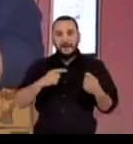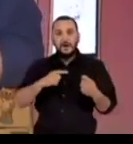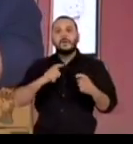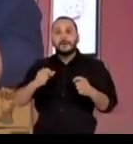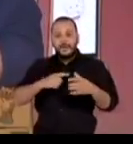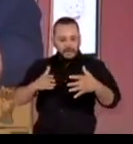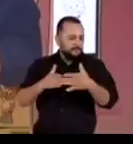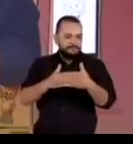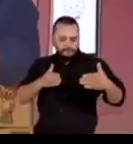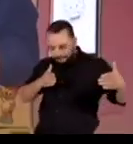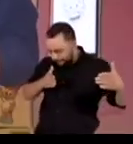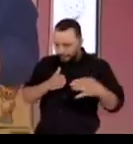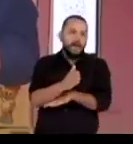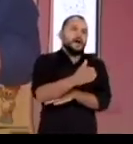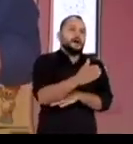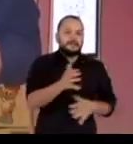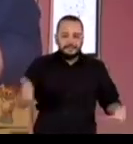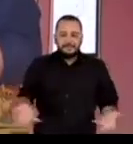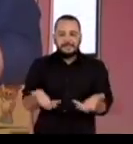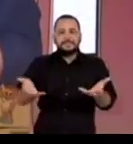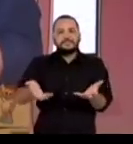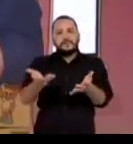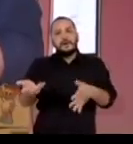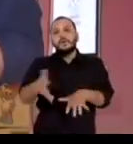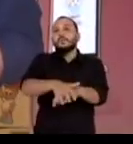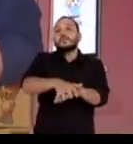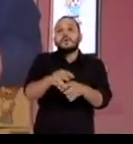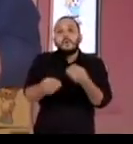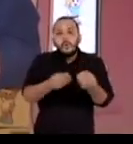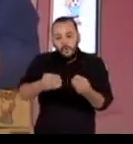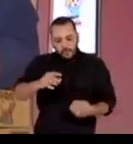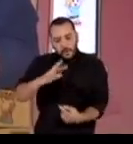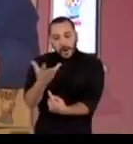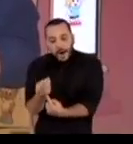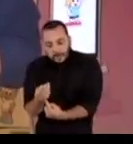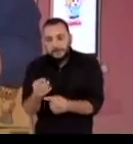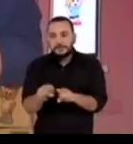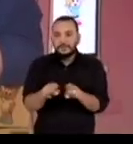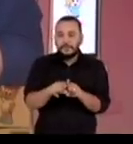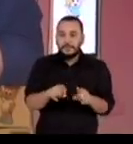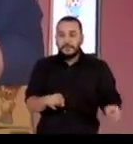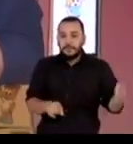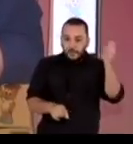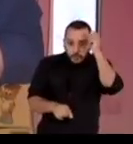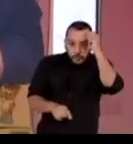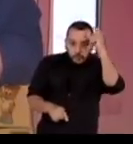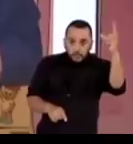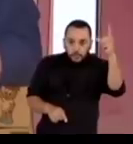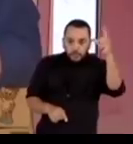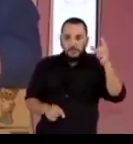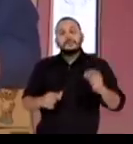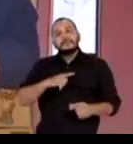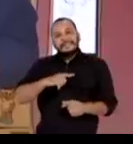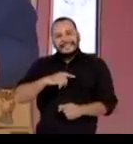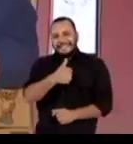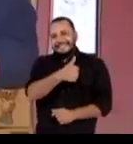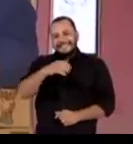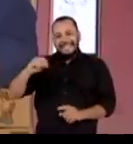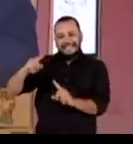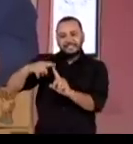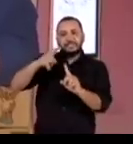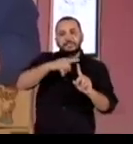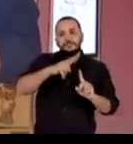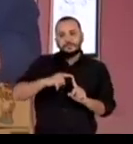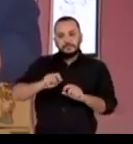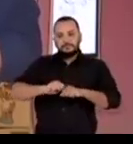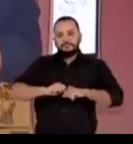Barreiras, que quer incentivar a inclusão através da arte e da cultura. São mais de 100 atrações espalhadas por